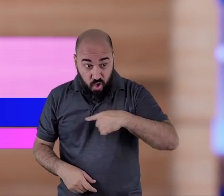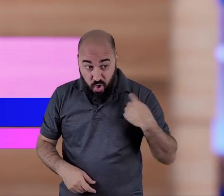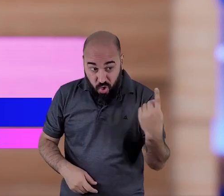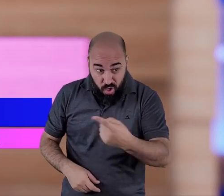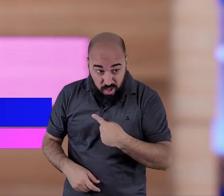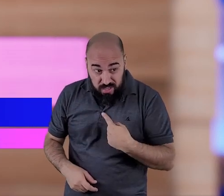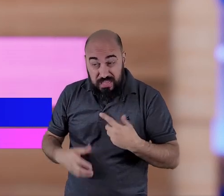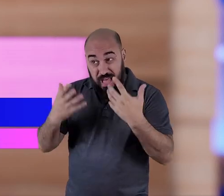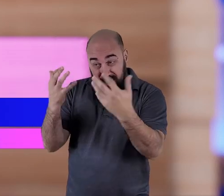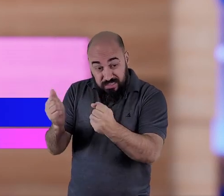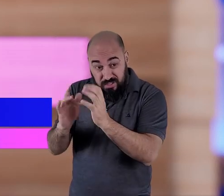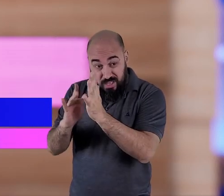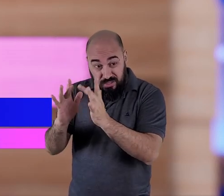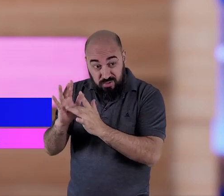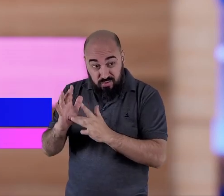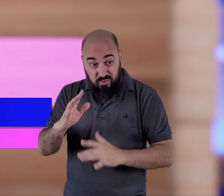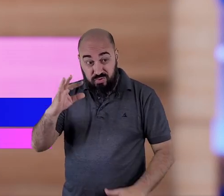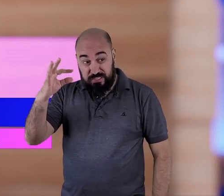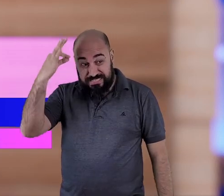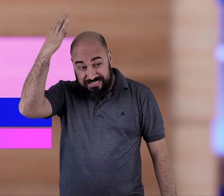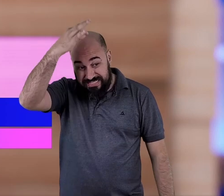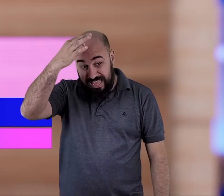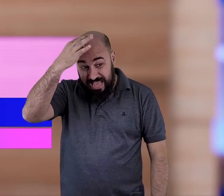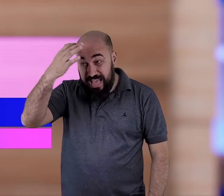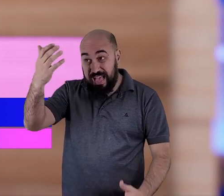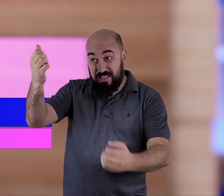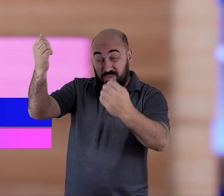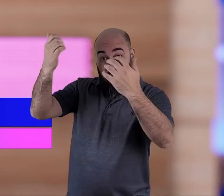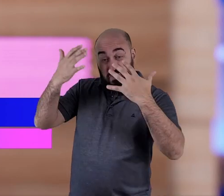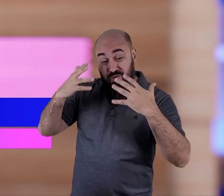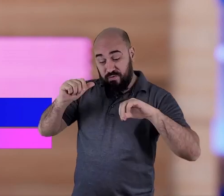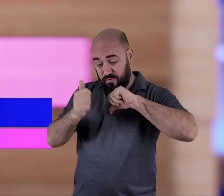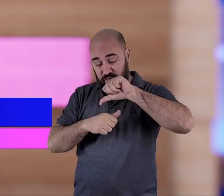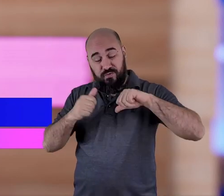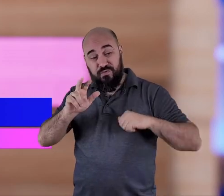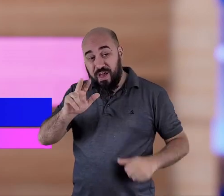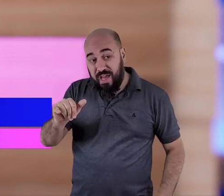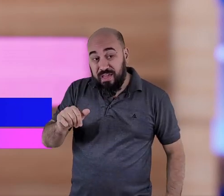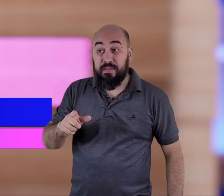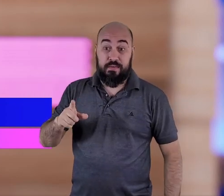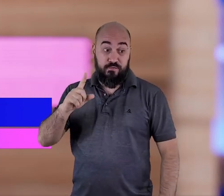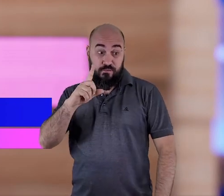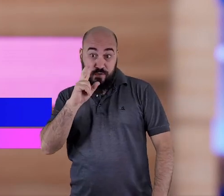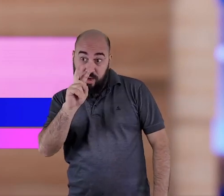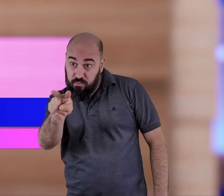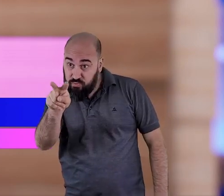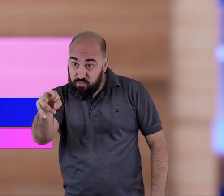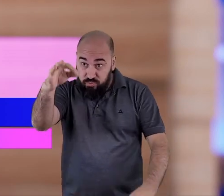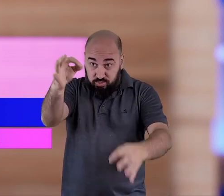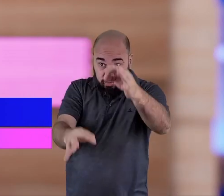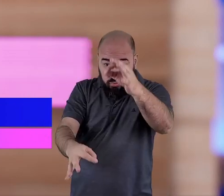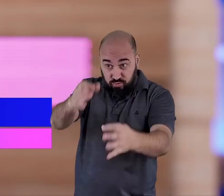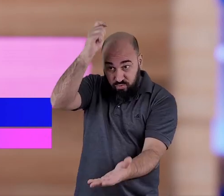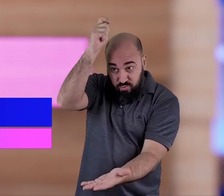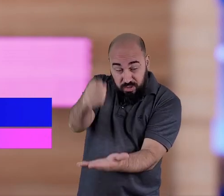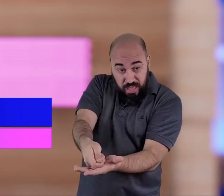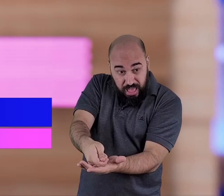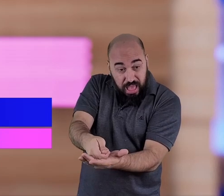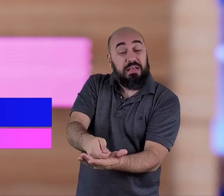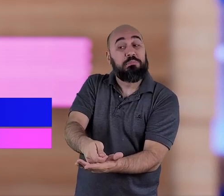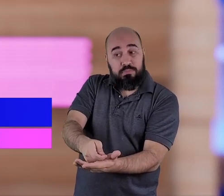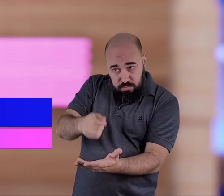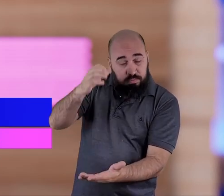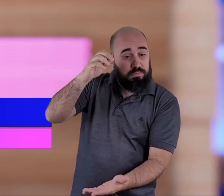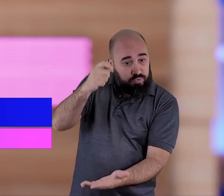santos hão de julgar o mundo? Não sabeis vós que havemos de julgar os anjos? Isso está em